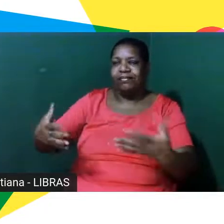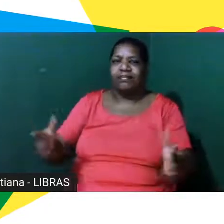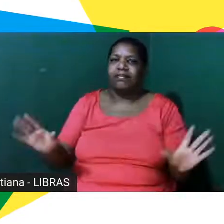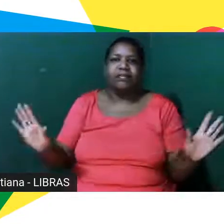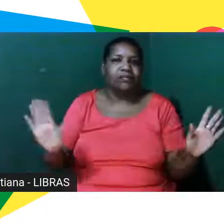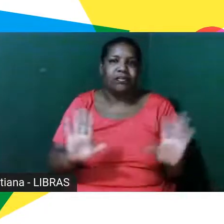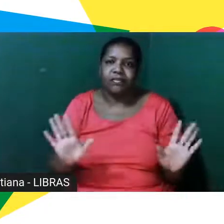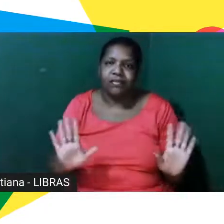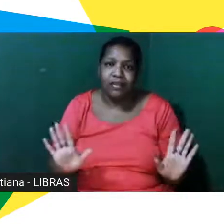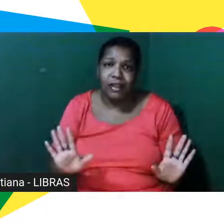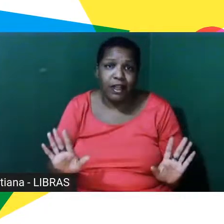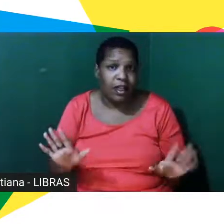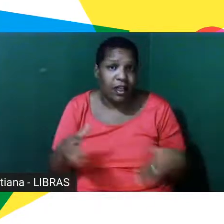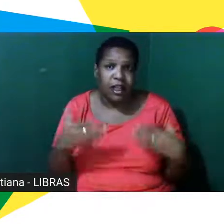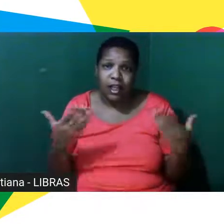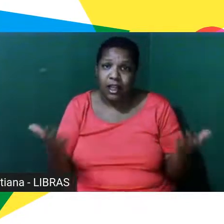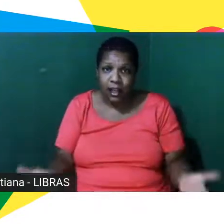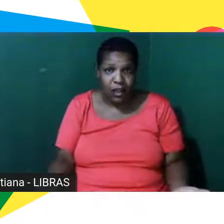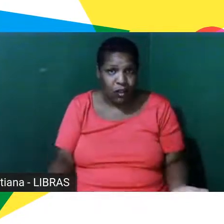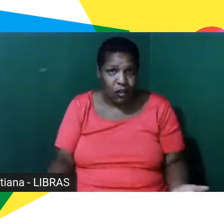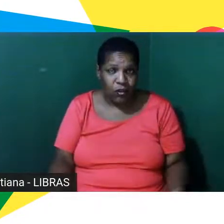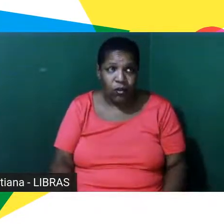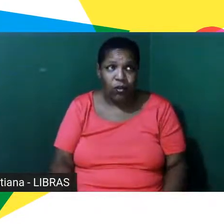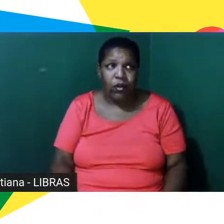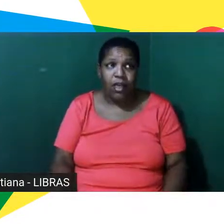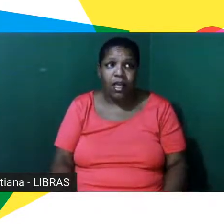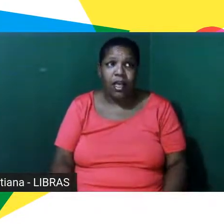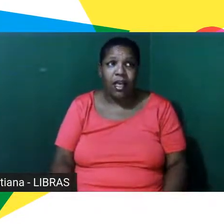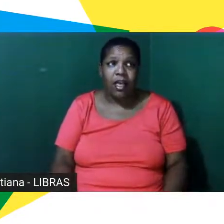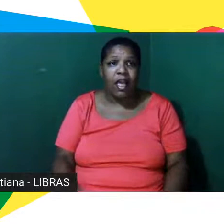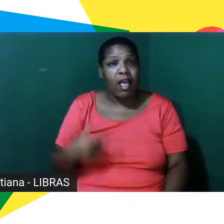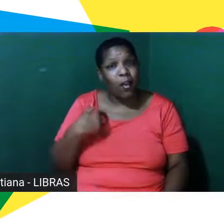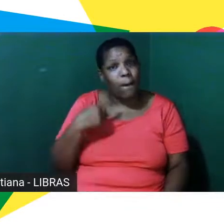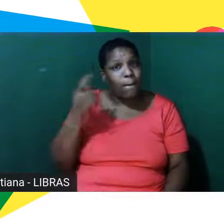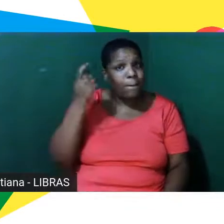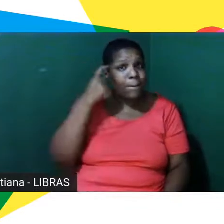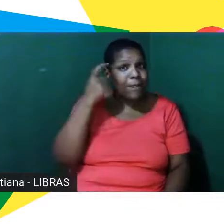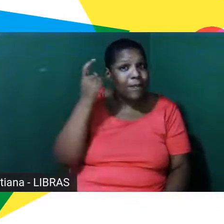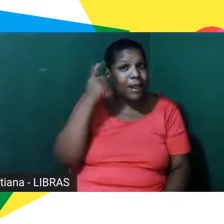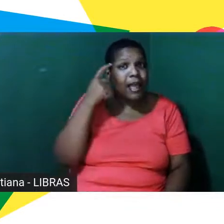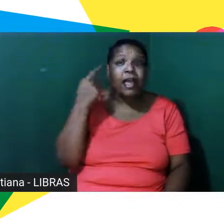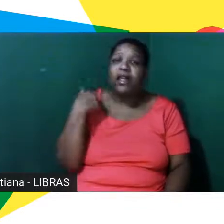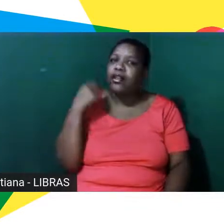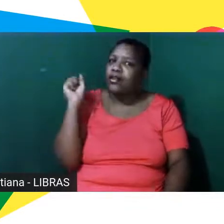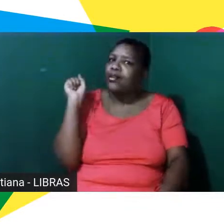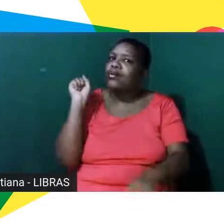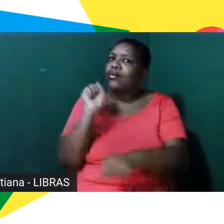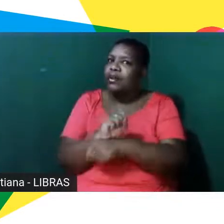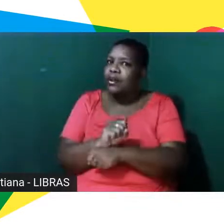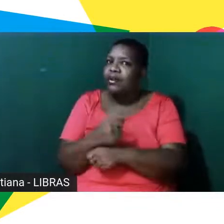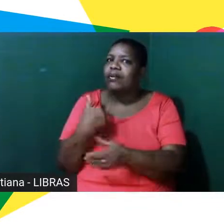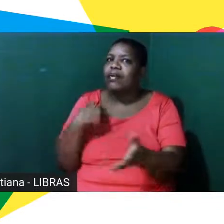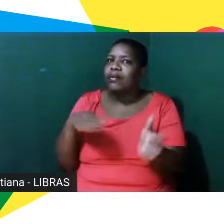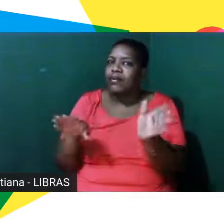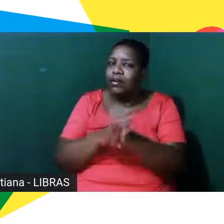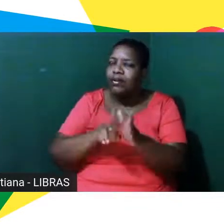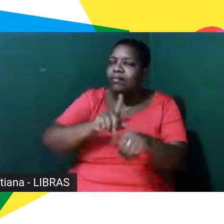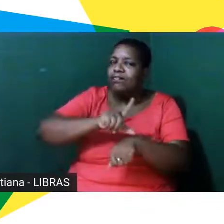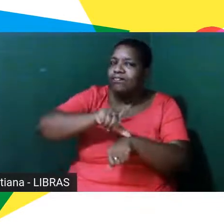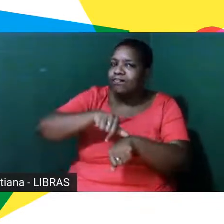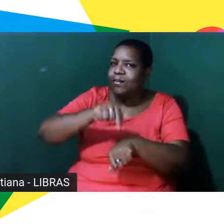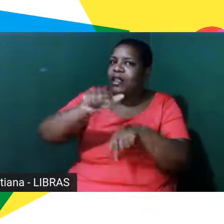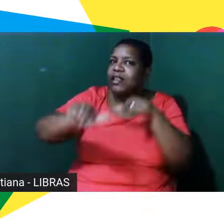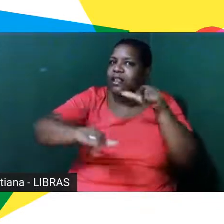e isso é um uma um pensamento que a gente tem que vai chegar um momento que vai começar atrasar o seu